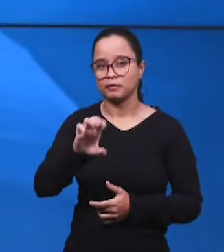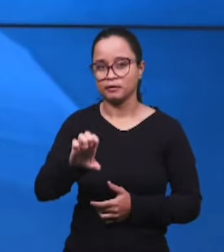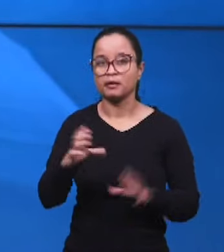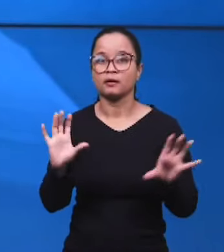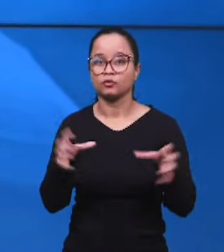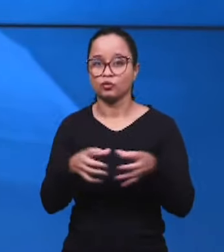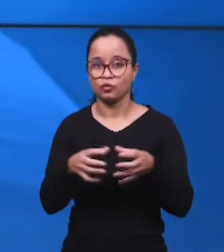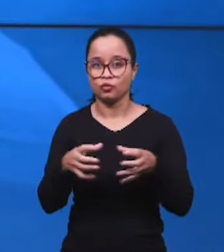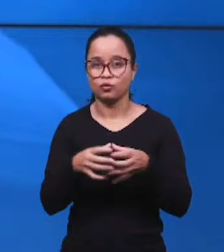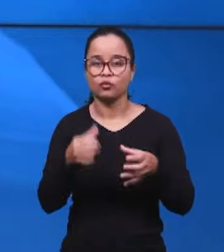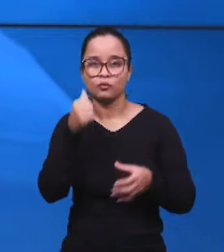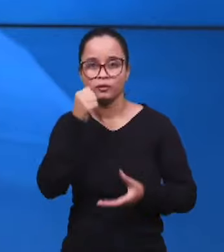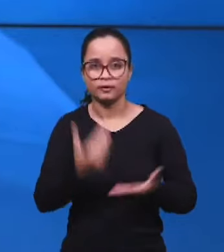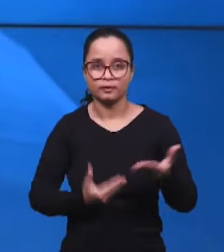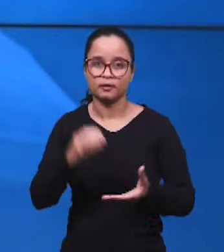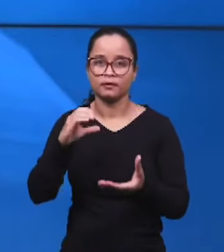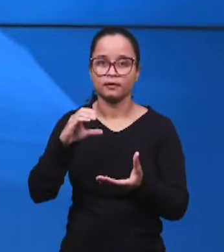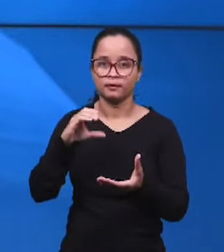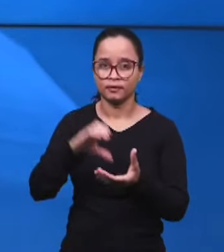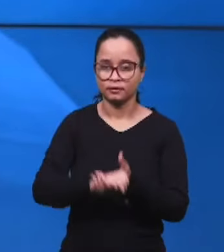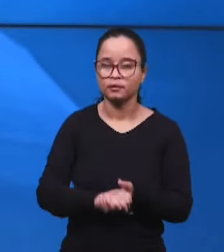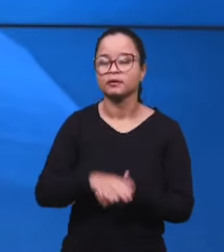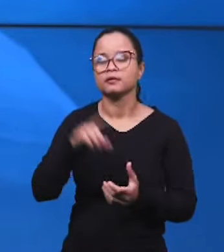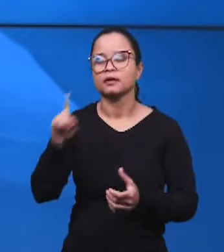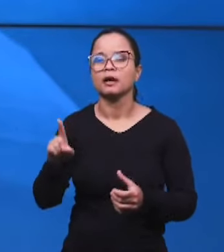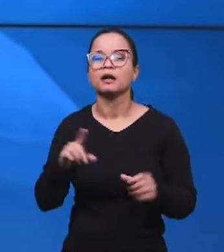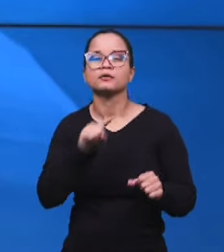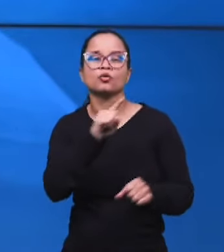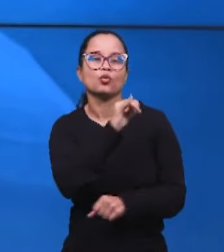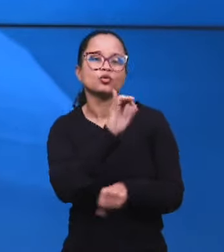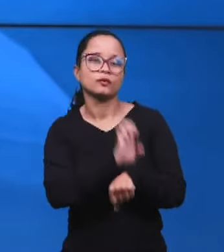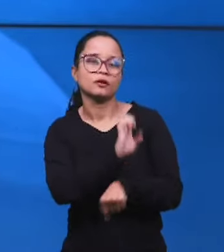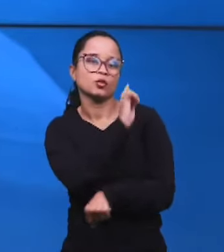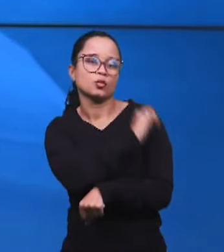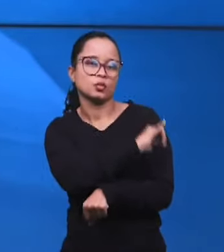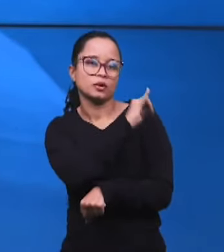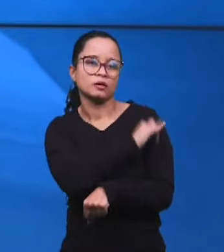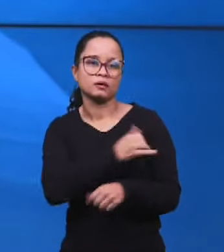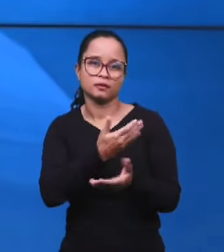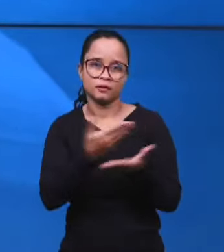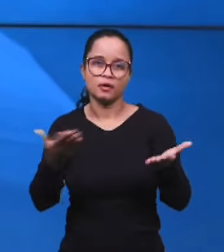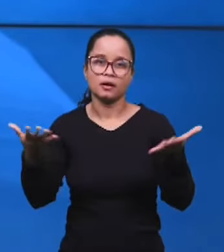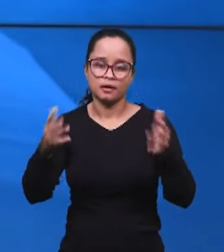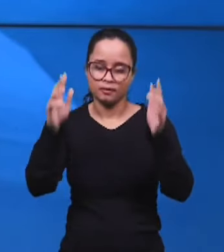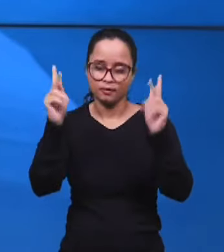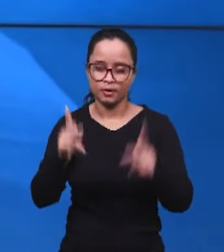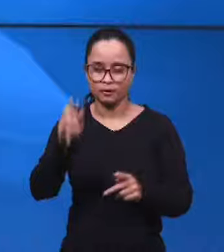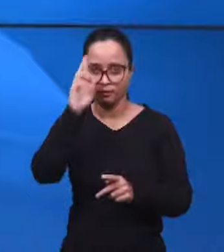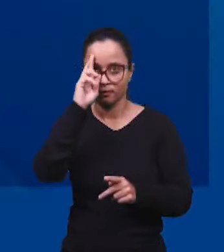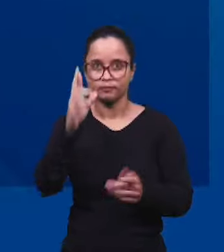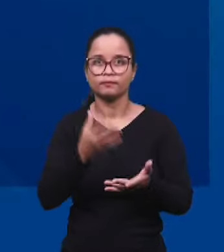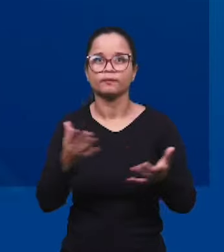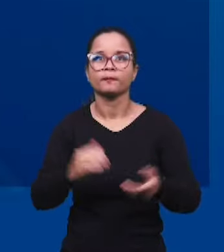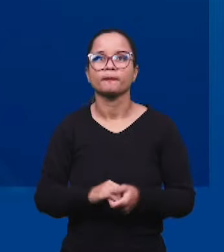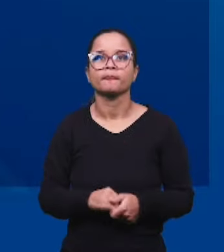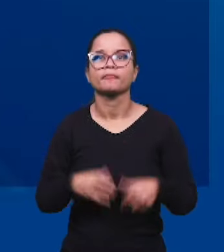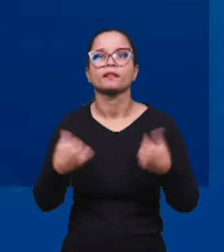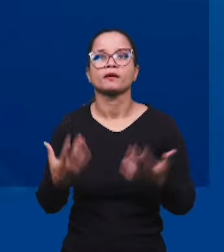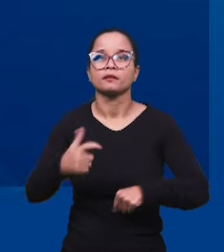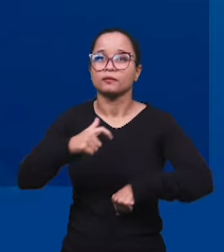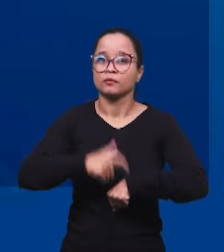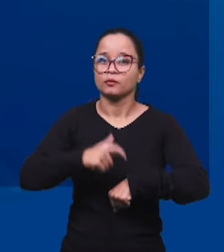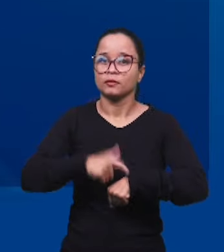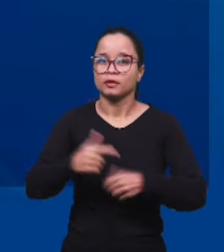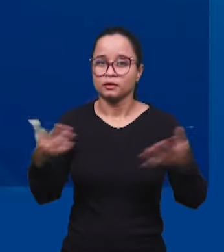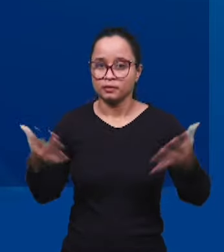da nossa igreja em Duque de Caxias, no estado do Rio de Janeiro. Irmã Denise, é sua vez agora, irmã. A paz do Senhor Jesus. Irmãos, neste momento nós